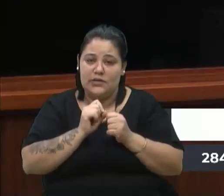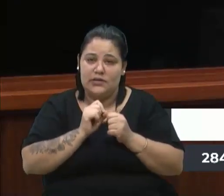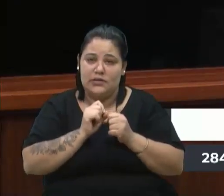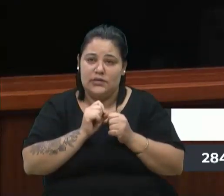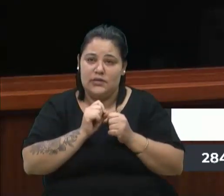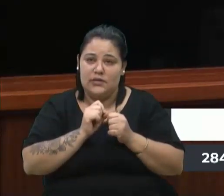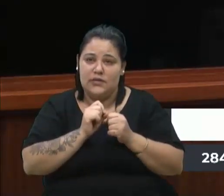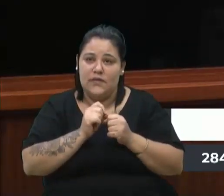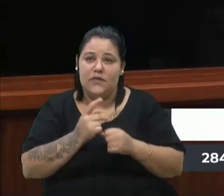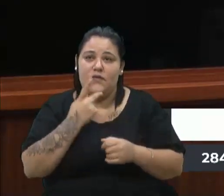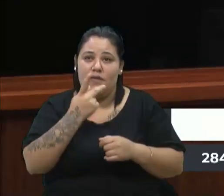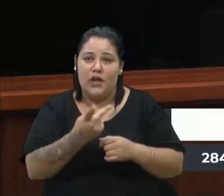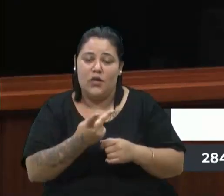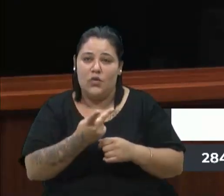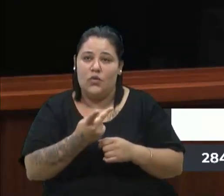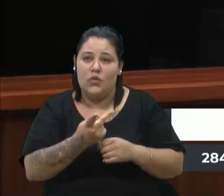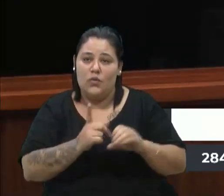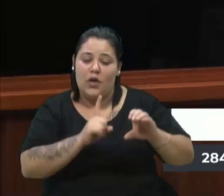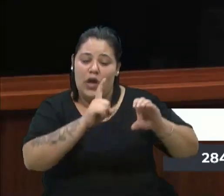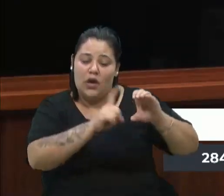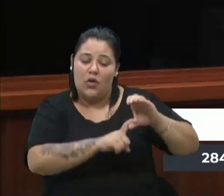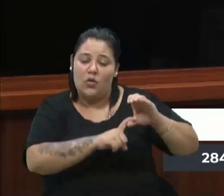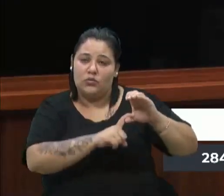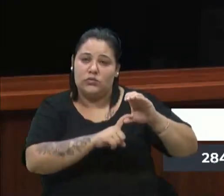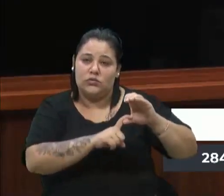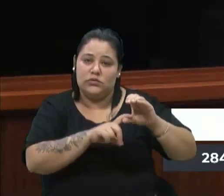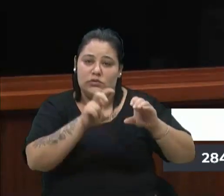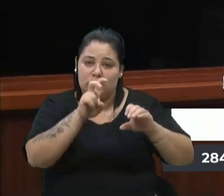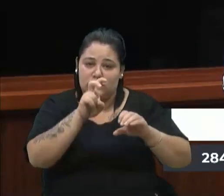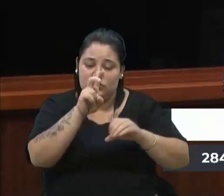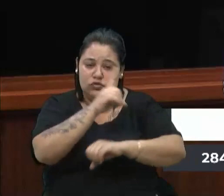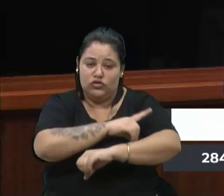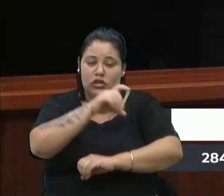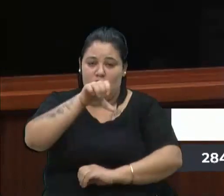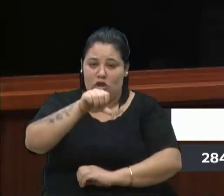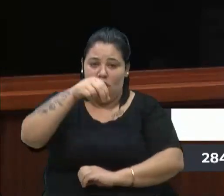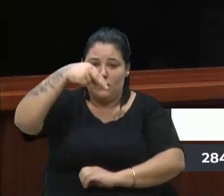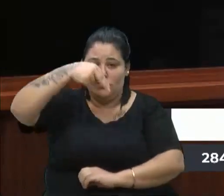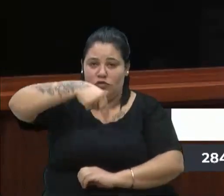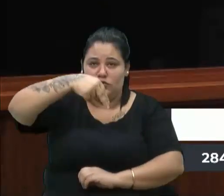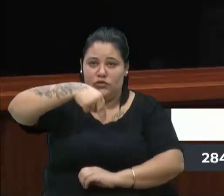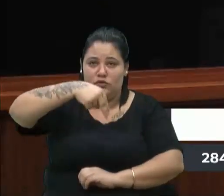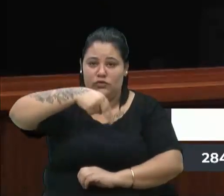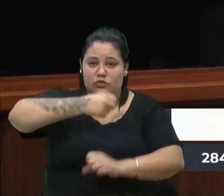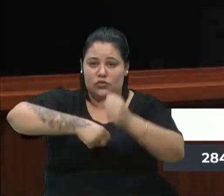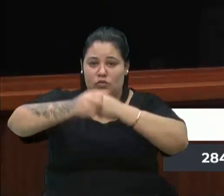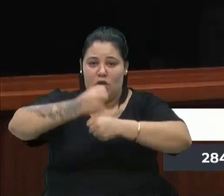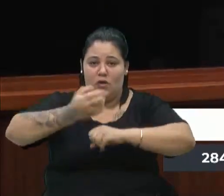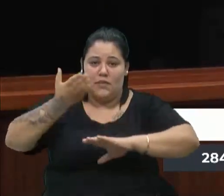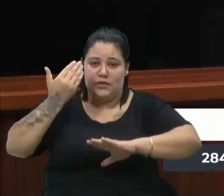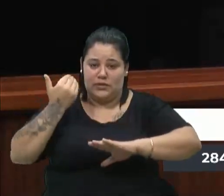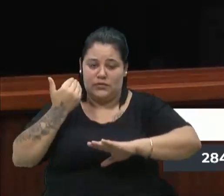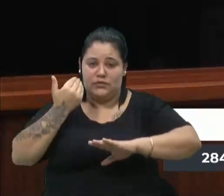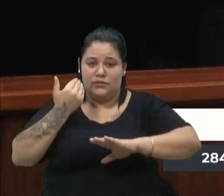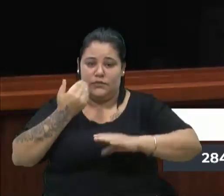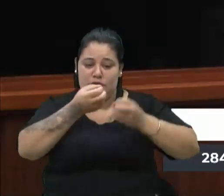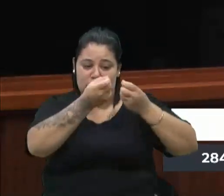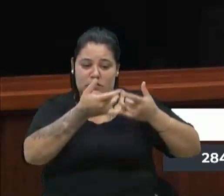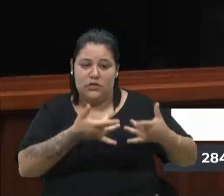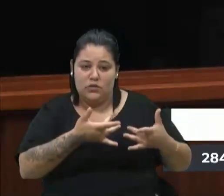contas das 5 edições no dia 9 de novembro do ano passado.